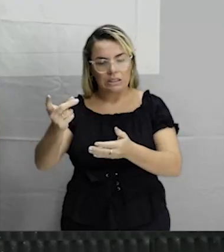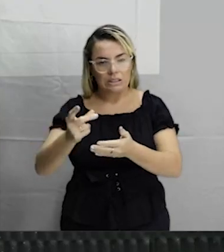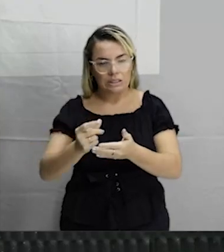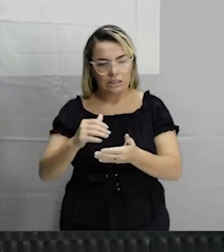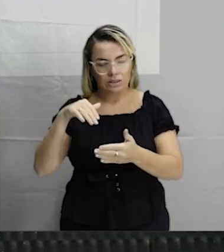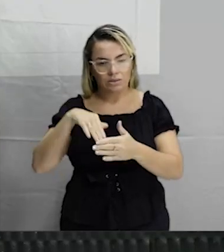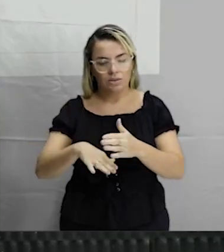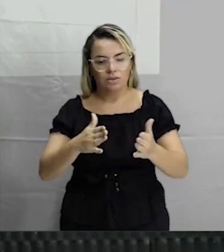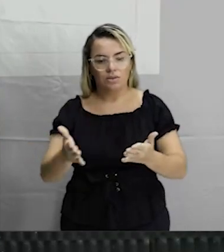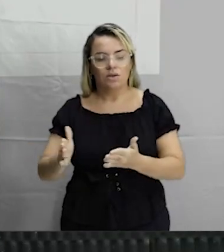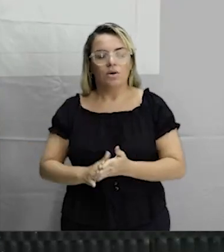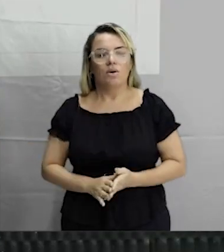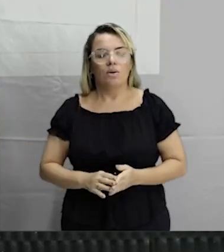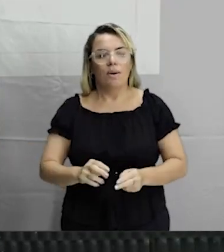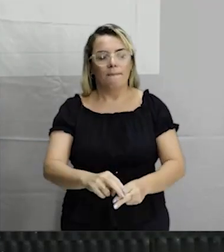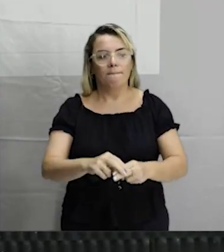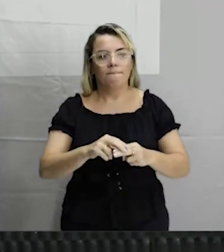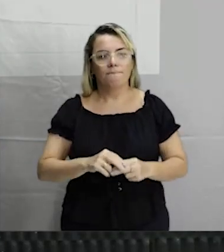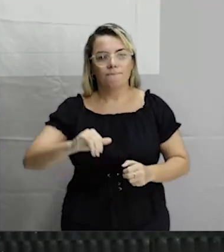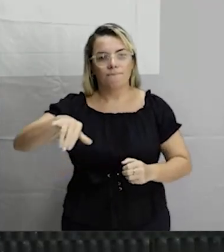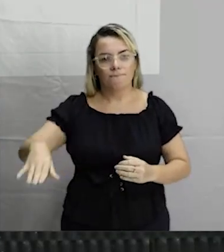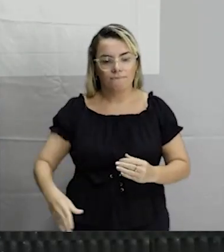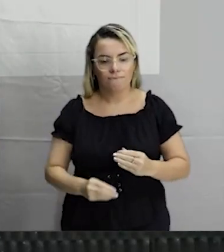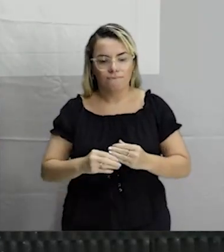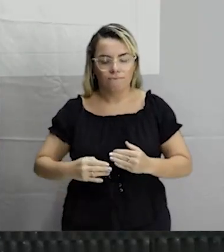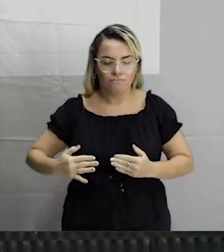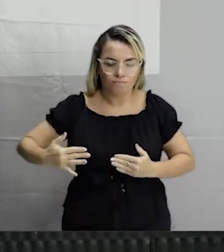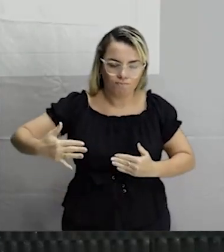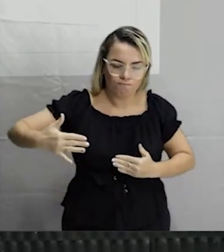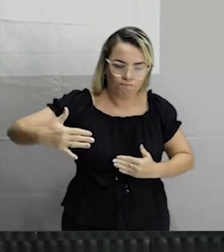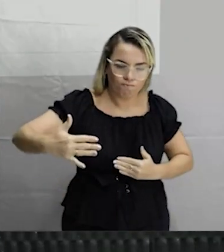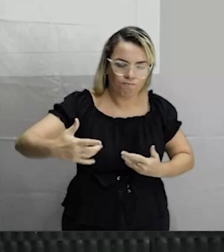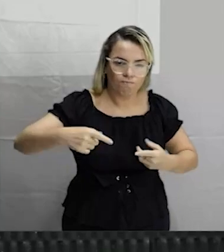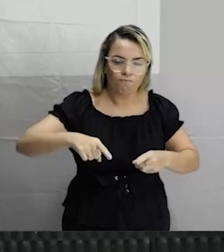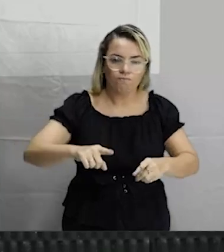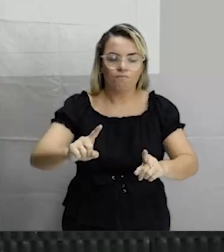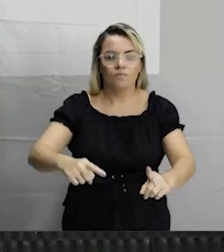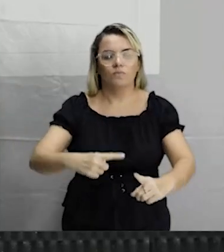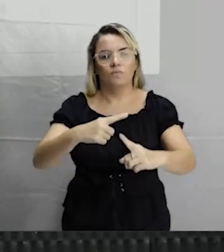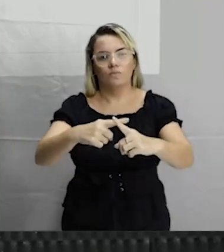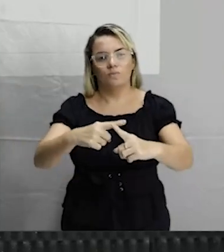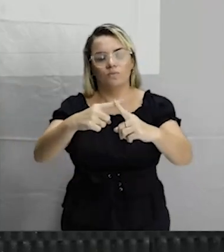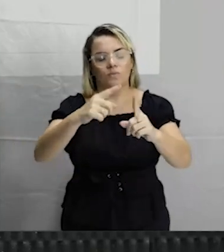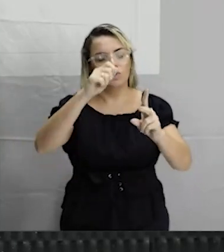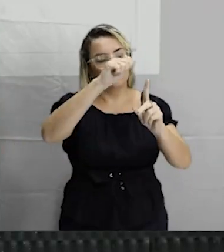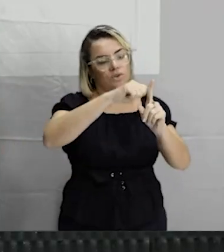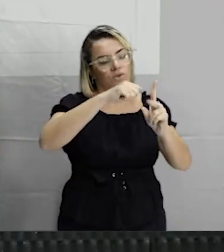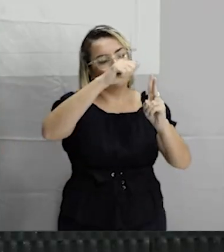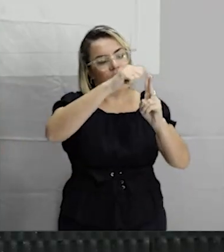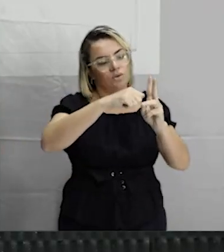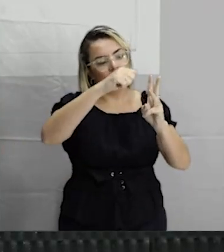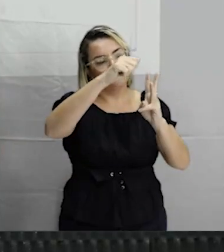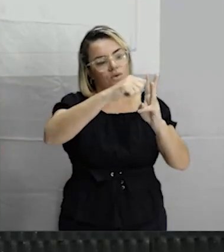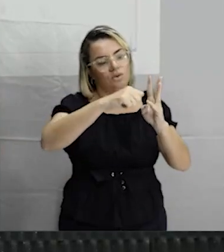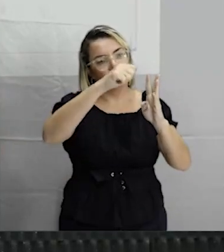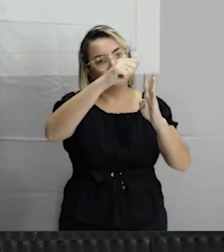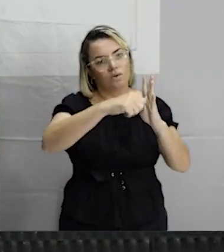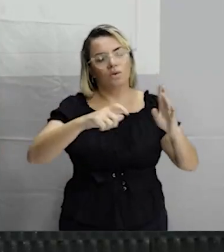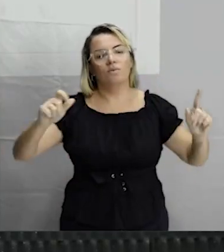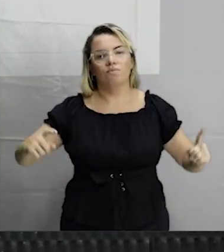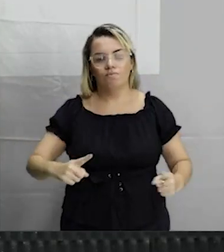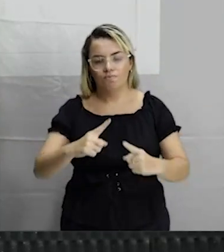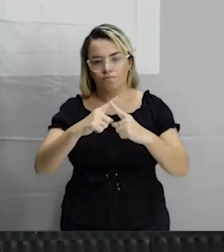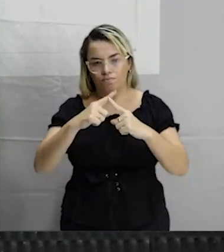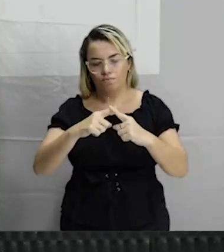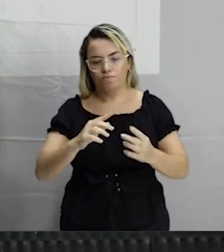um aumento sucessivo, né? Onde você vai multiplicando as taxas mês a mês. Nós já fizemos até exercícios, né, de aumentos sucessivos.